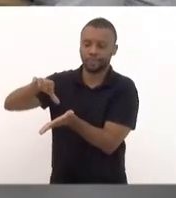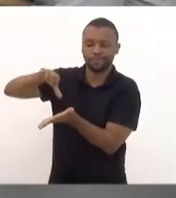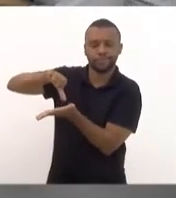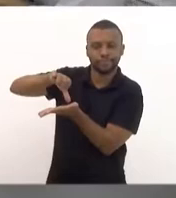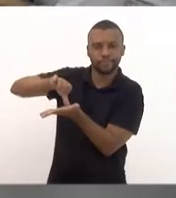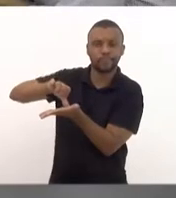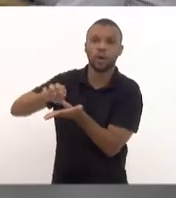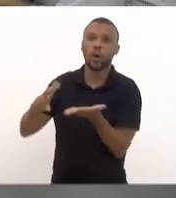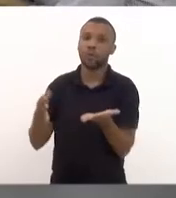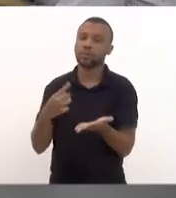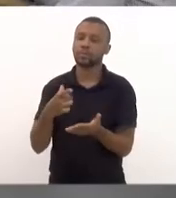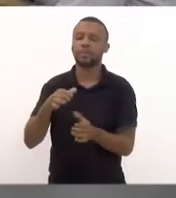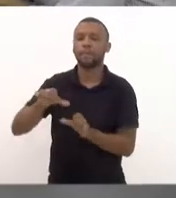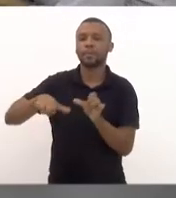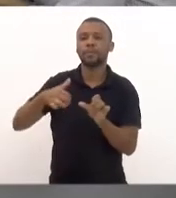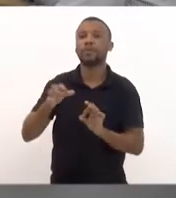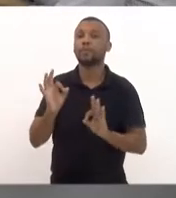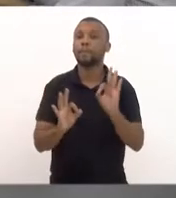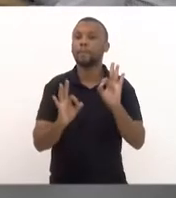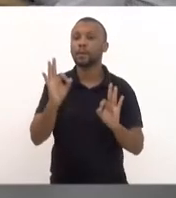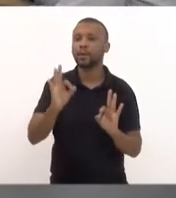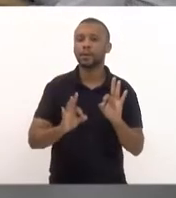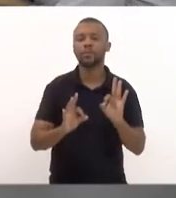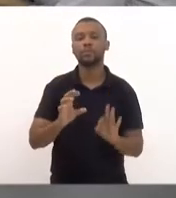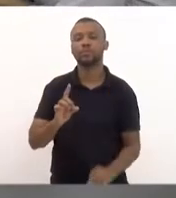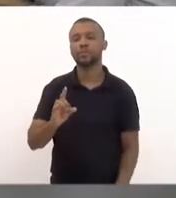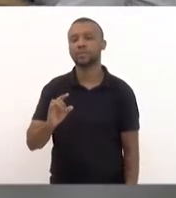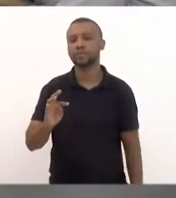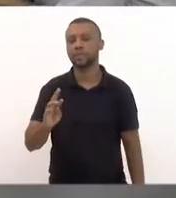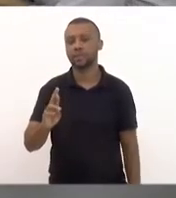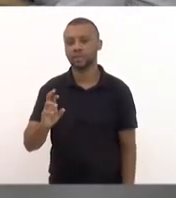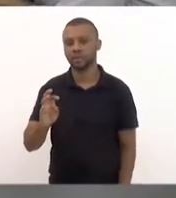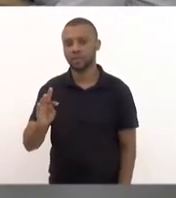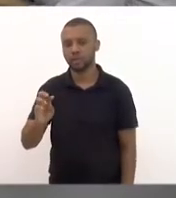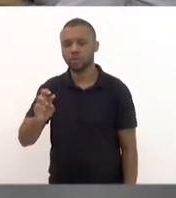muito importante a gente dar prosseguimento ao nosso plano diretor